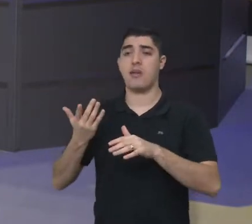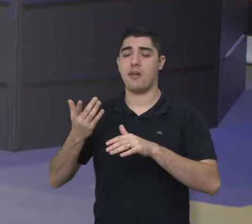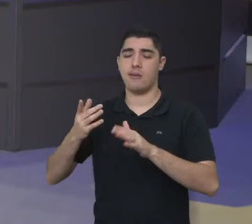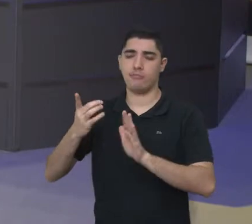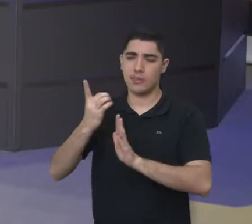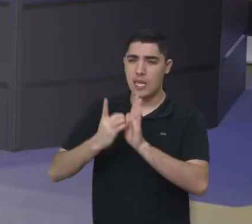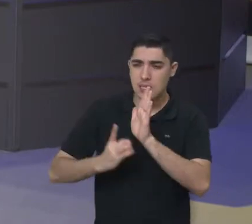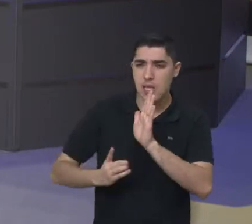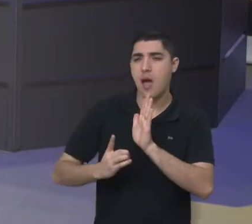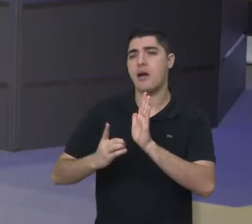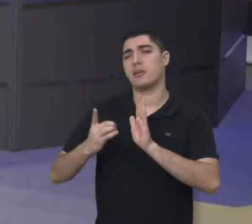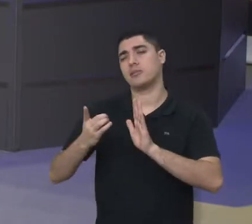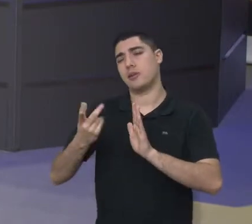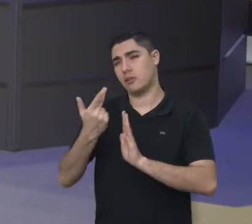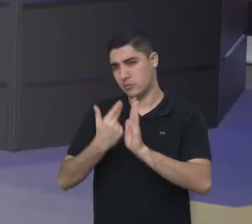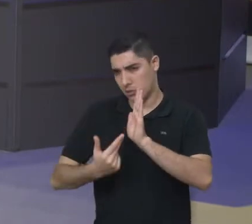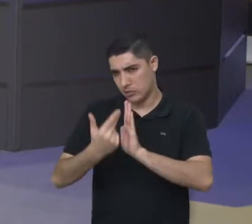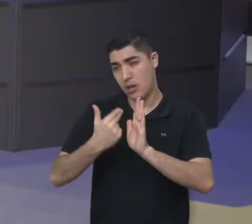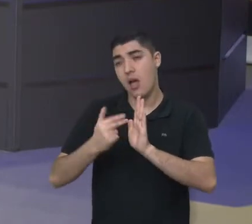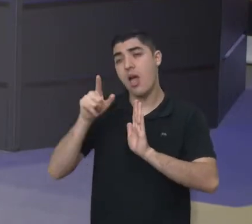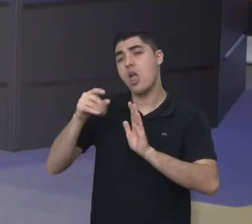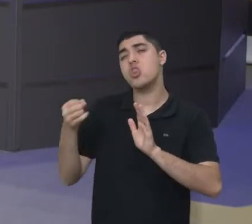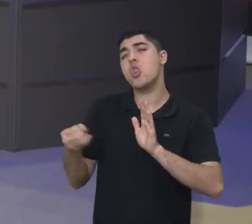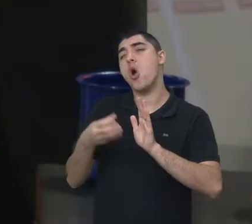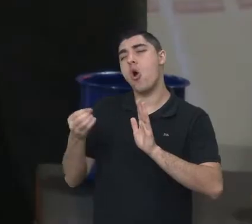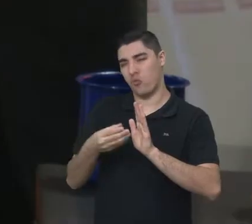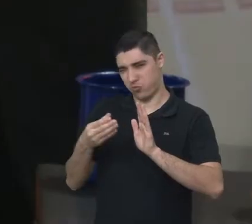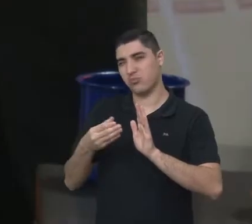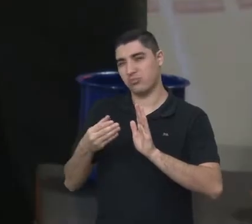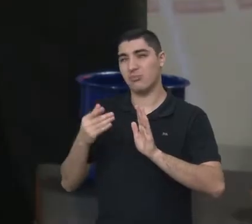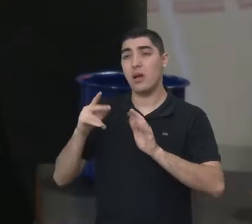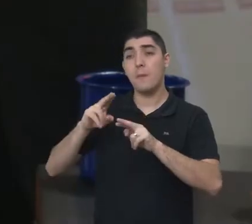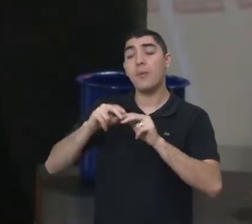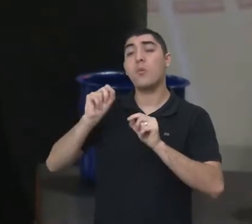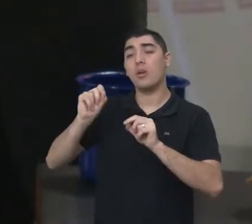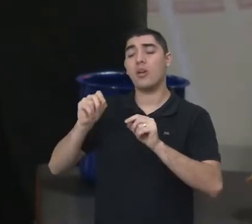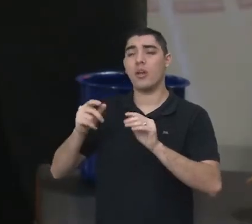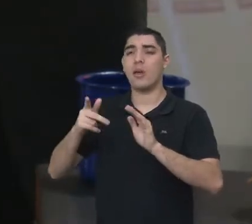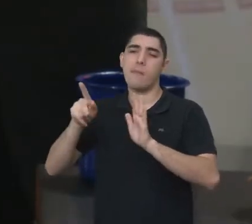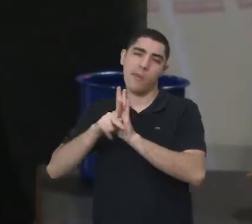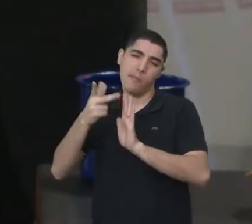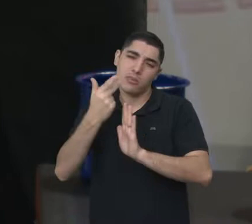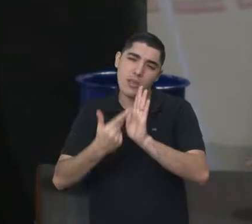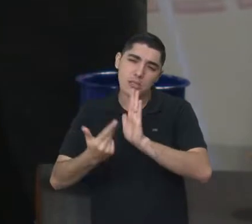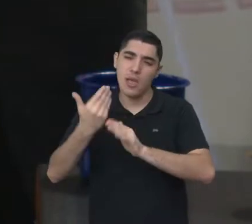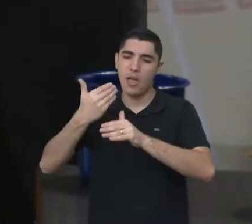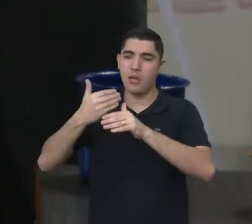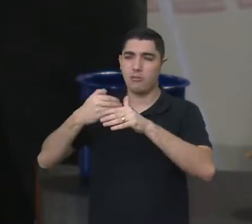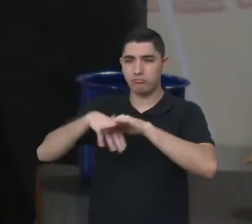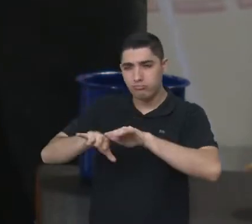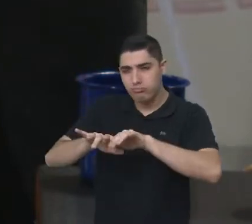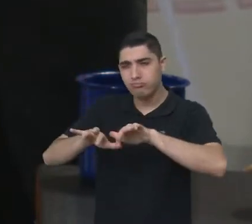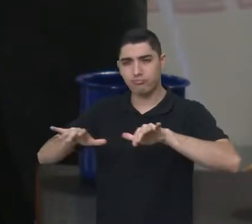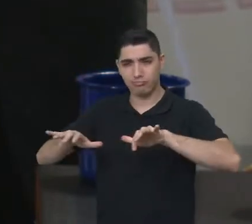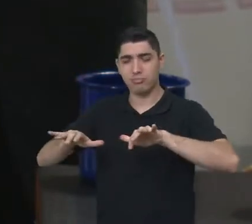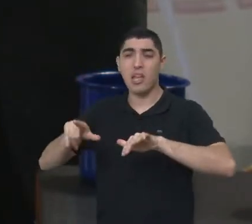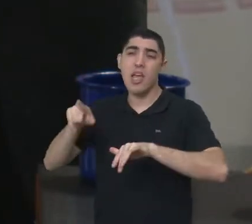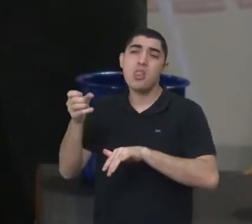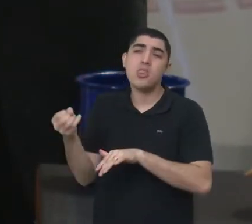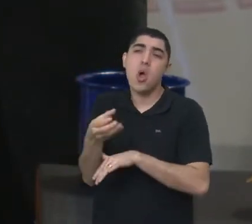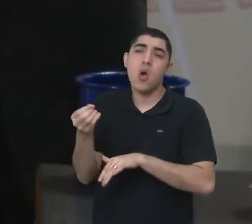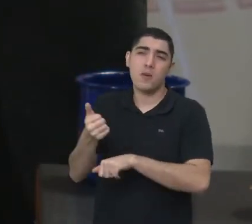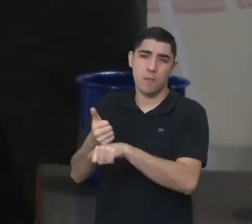termo novo, assim, até para os meus pais, né? Afinal, o que era design gráfico, né? Mas foi com o tempo que eu